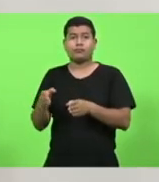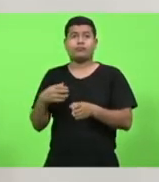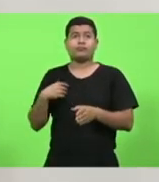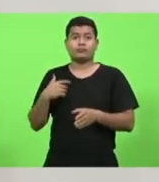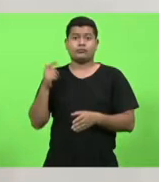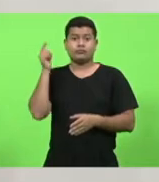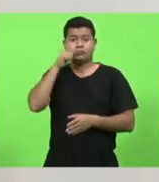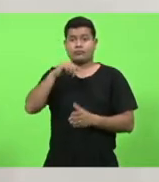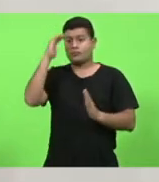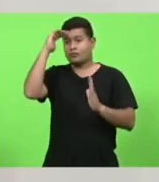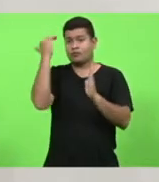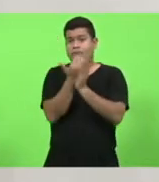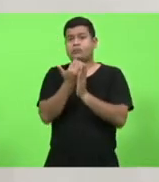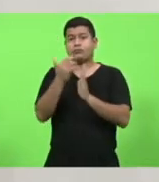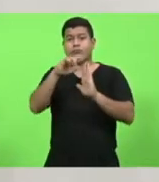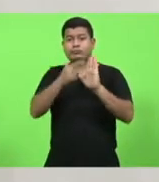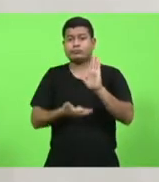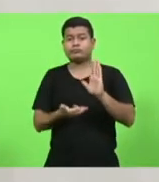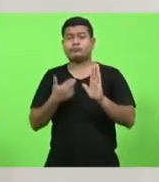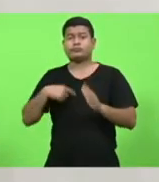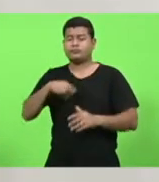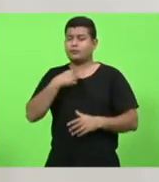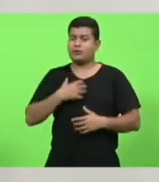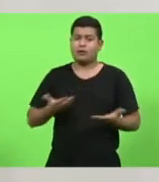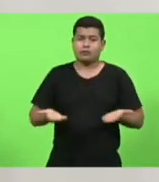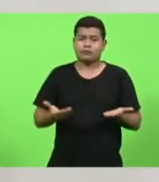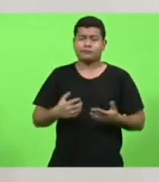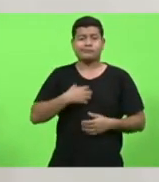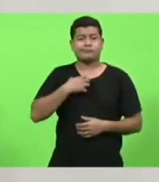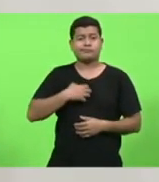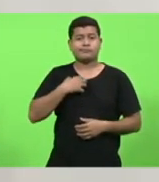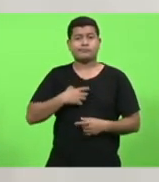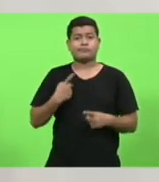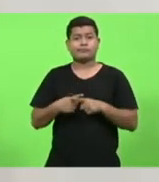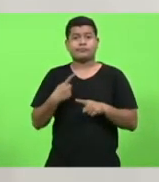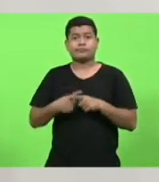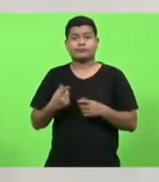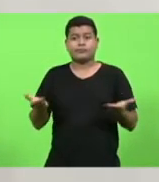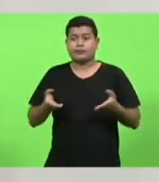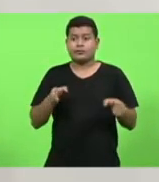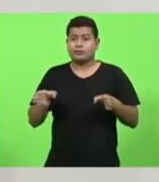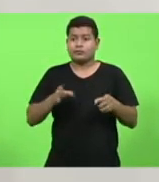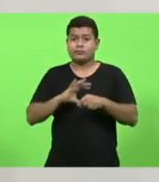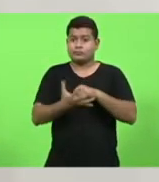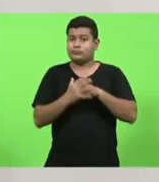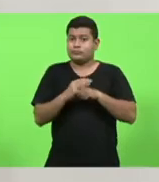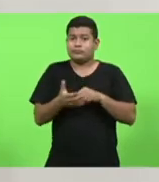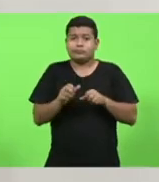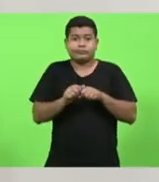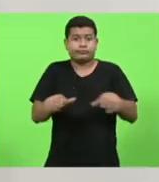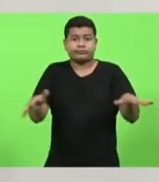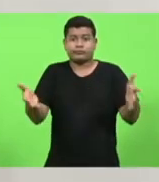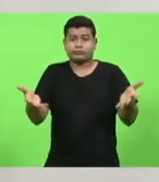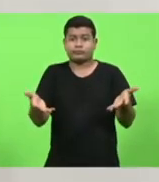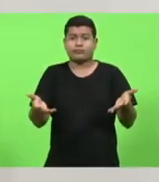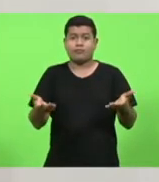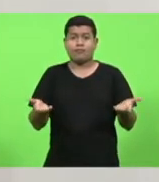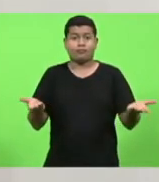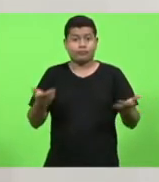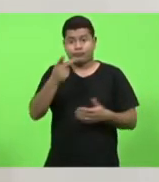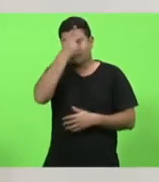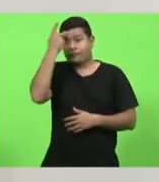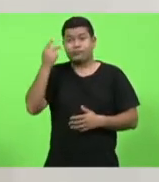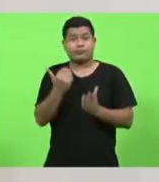os pré-requisitos. E isso nos deixa muito chateados, porque no momento de pandemia, no momento que as pessoas mais precisam,